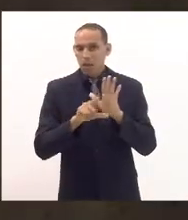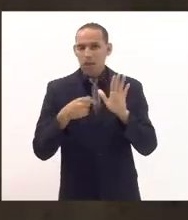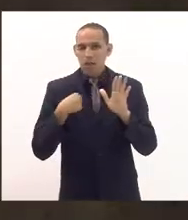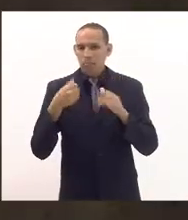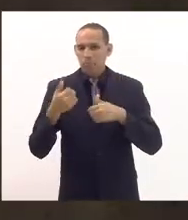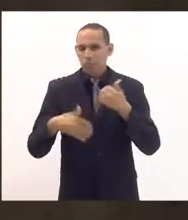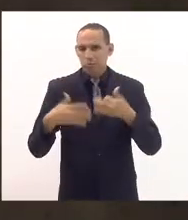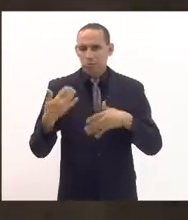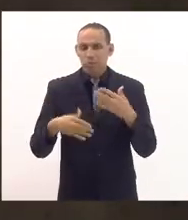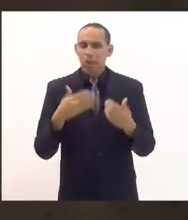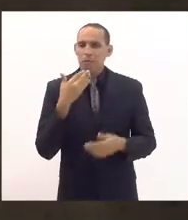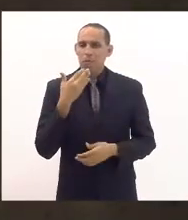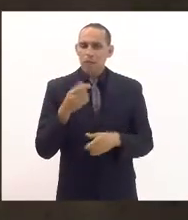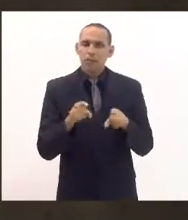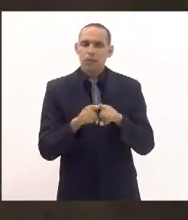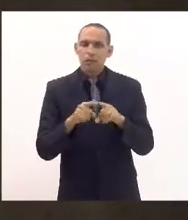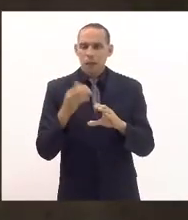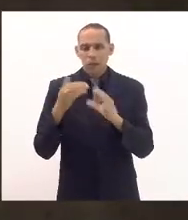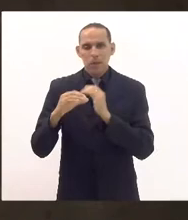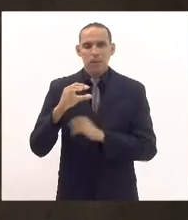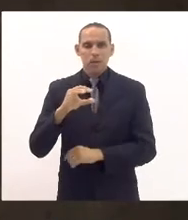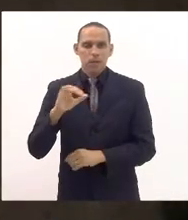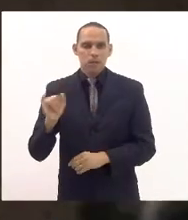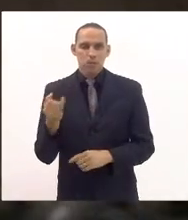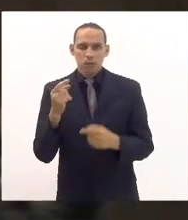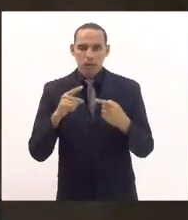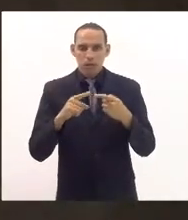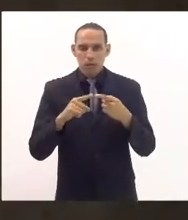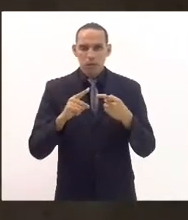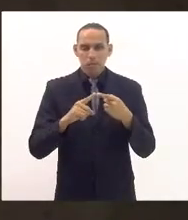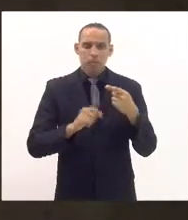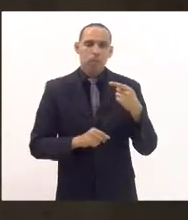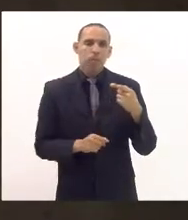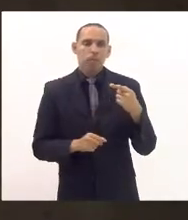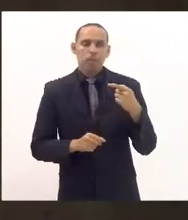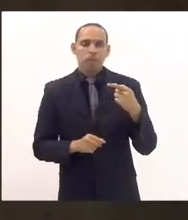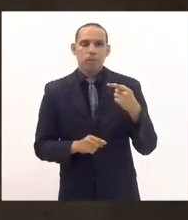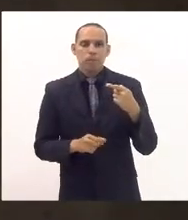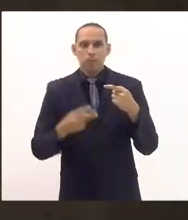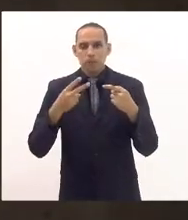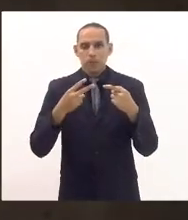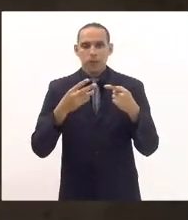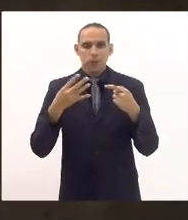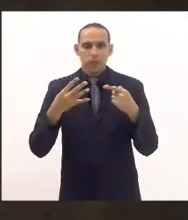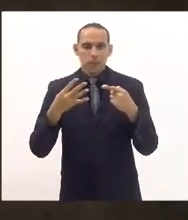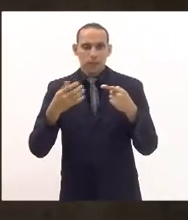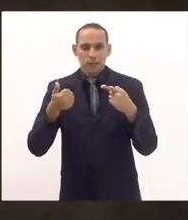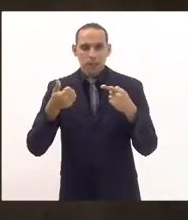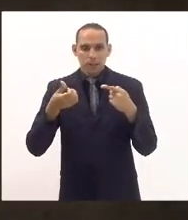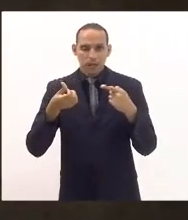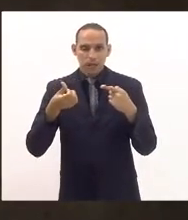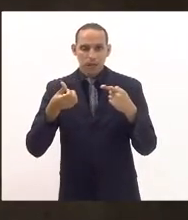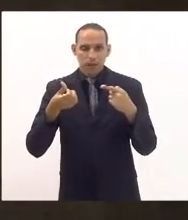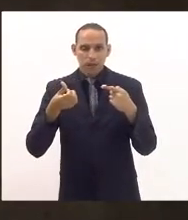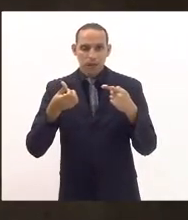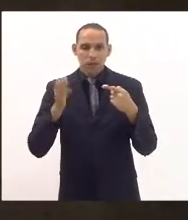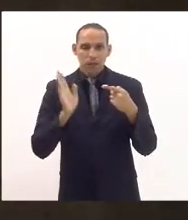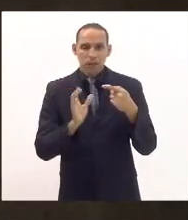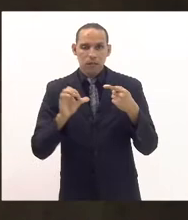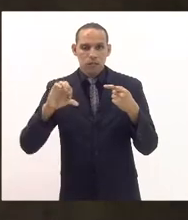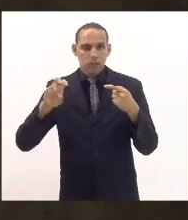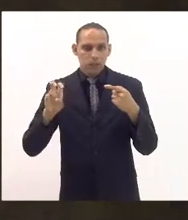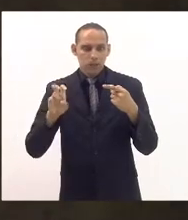mencionar também pedimos para remeter à ccj as leis são as seguintes a 24 16